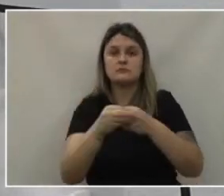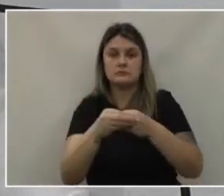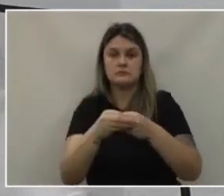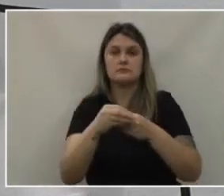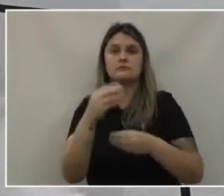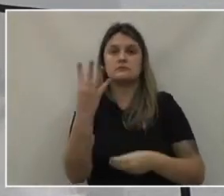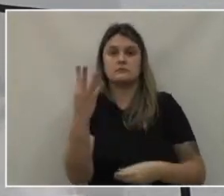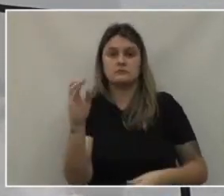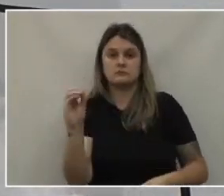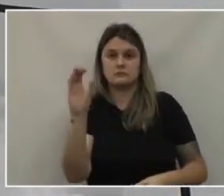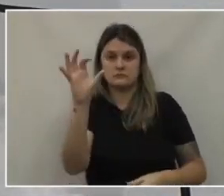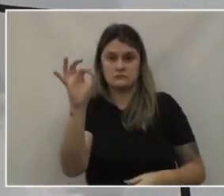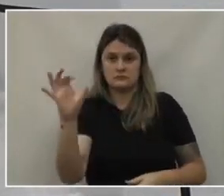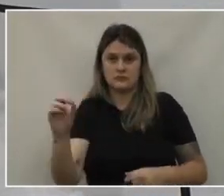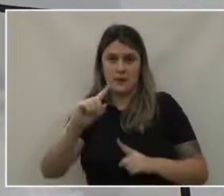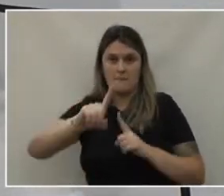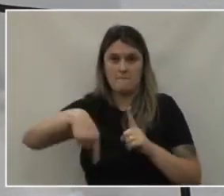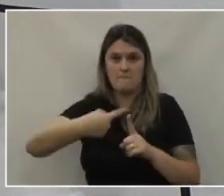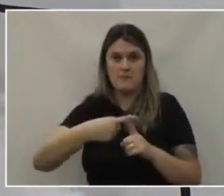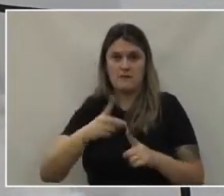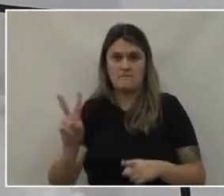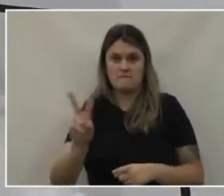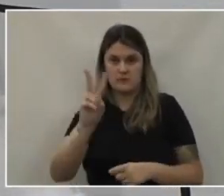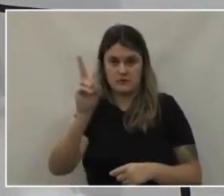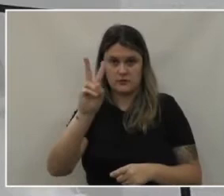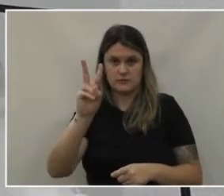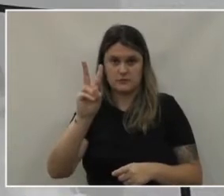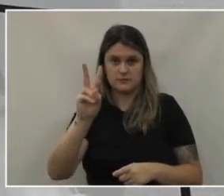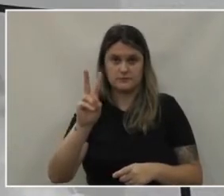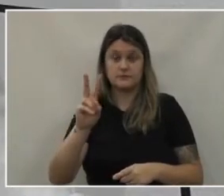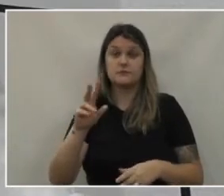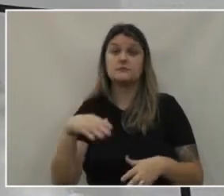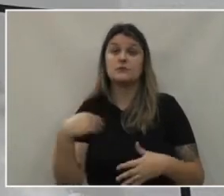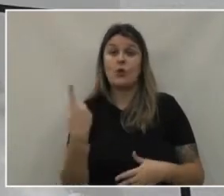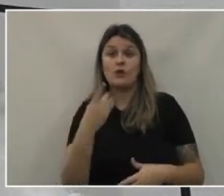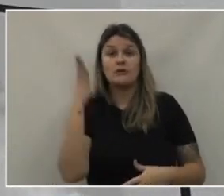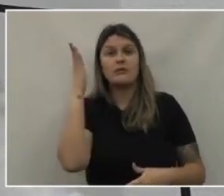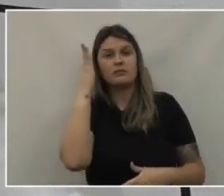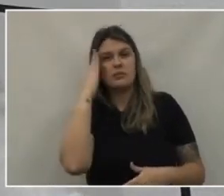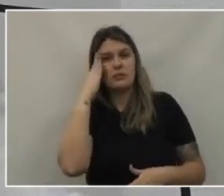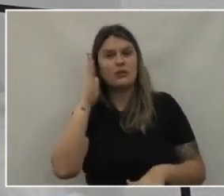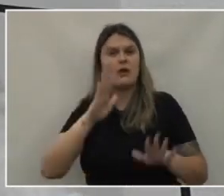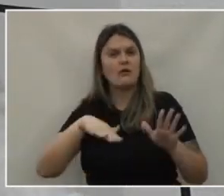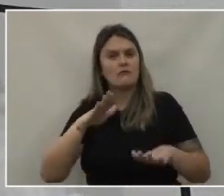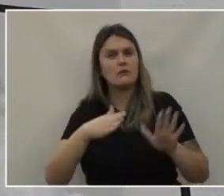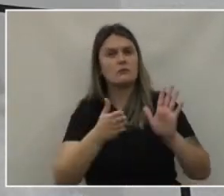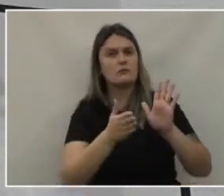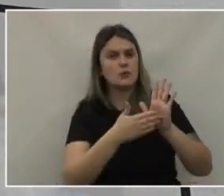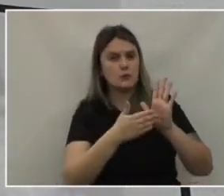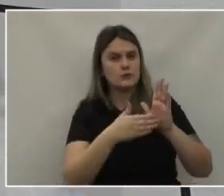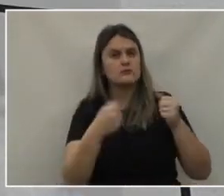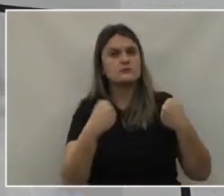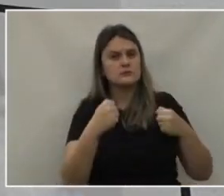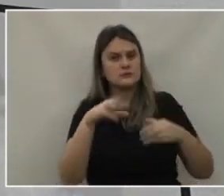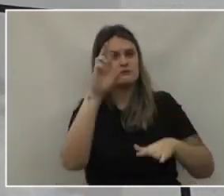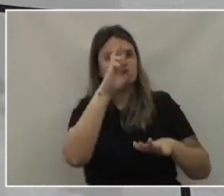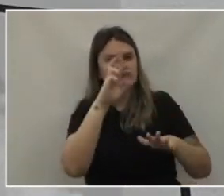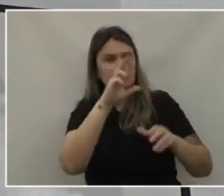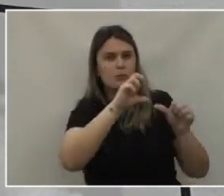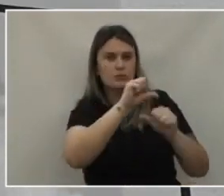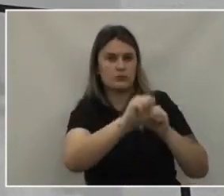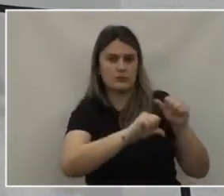em 40%, mas entende que alguns pontos da proposta devem ser